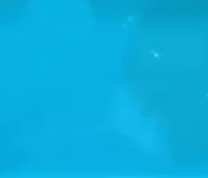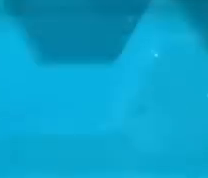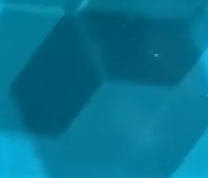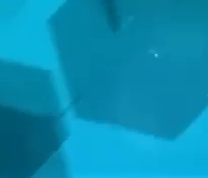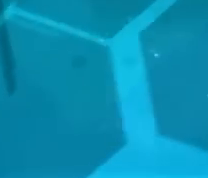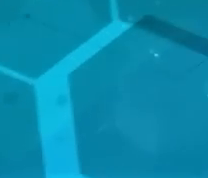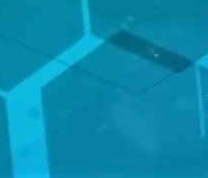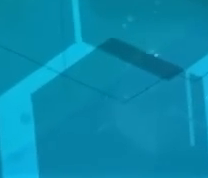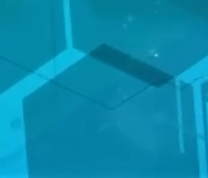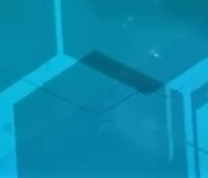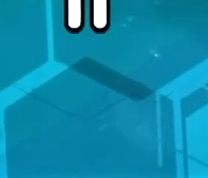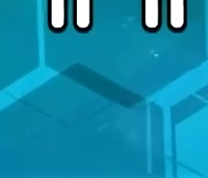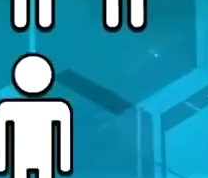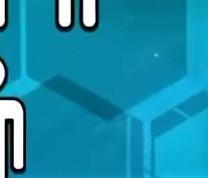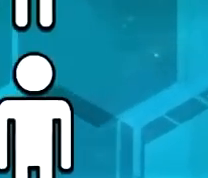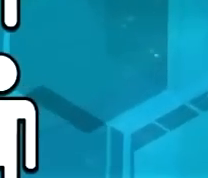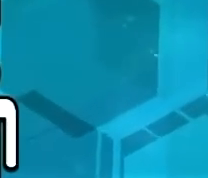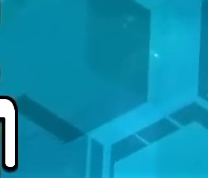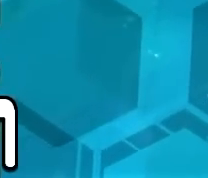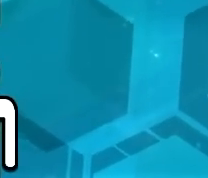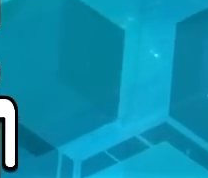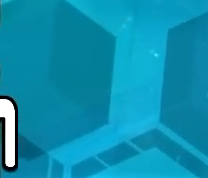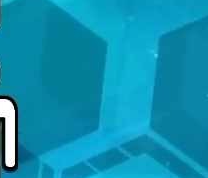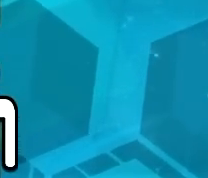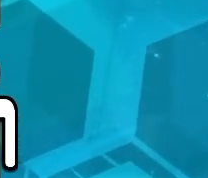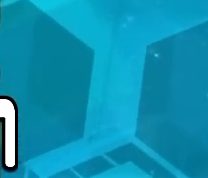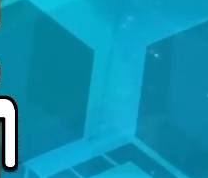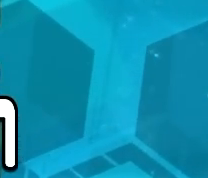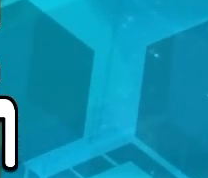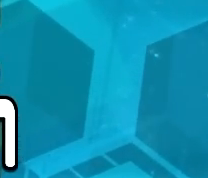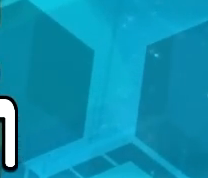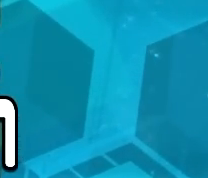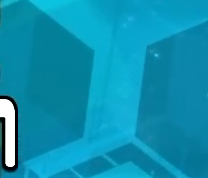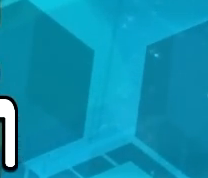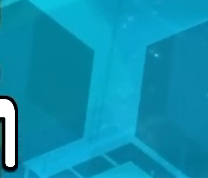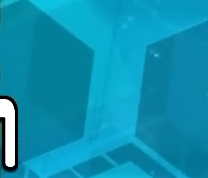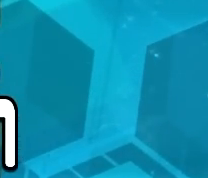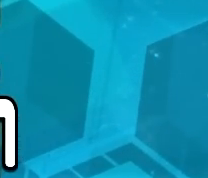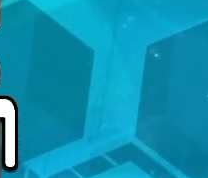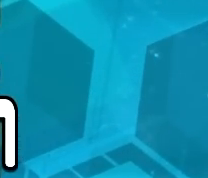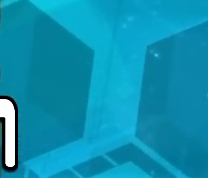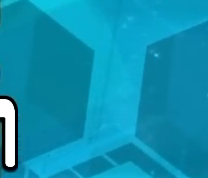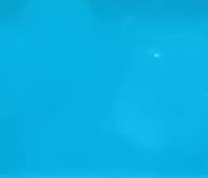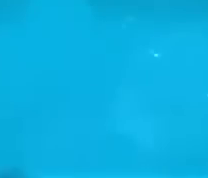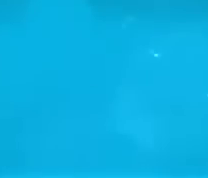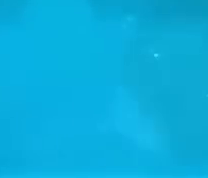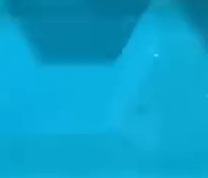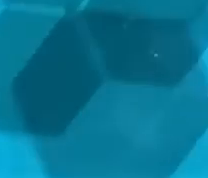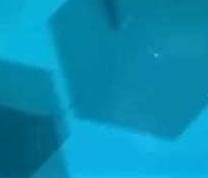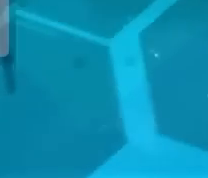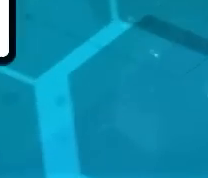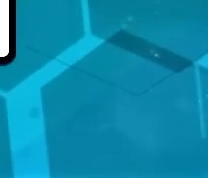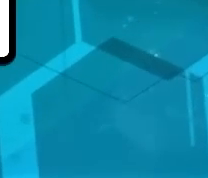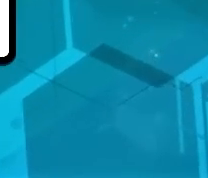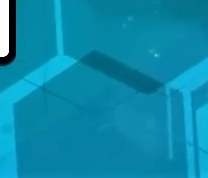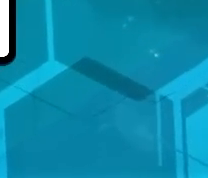Os candidatos poderão escolher qualquer oponente disponível para questionar, respeitando a regra. Cada candidato terá 30